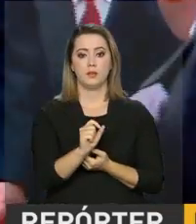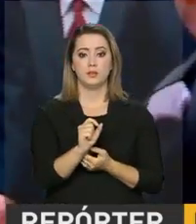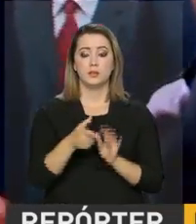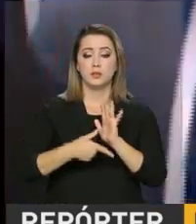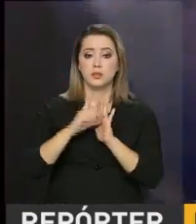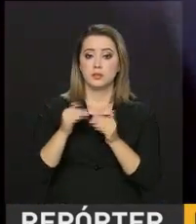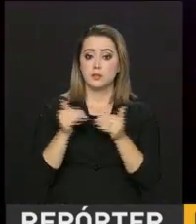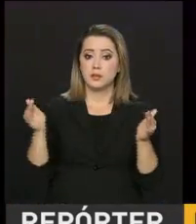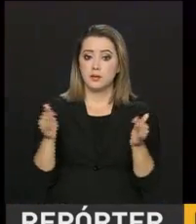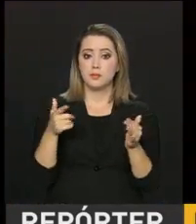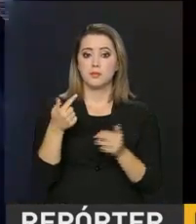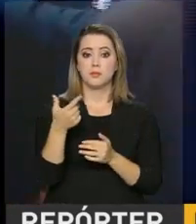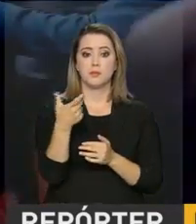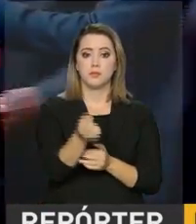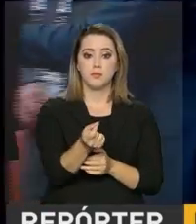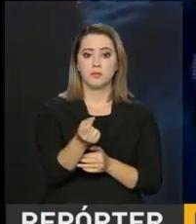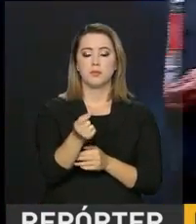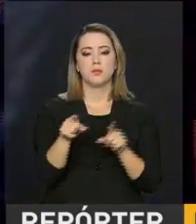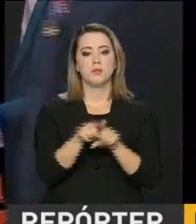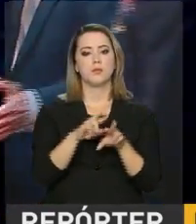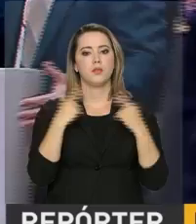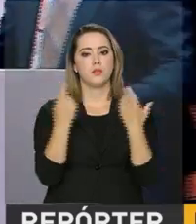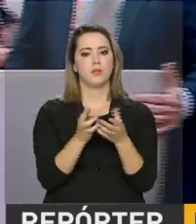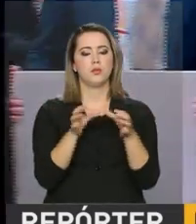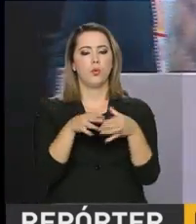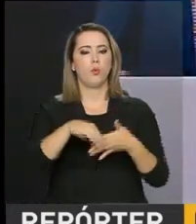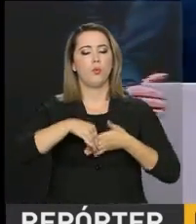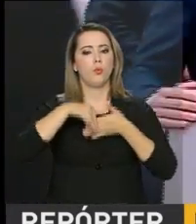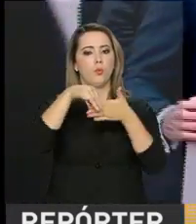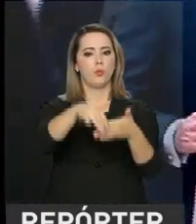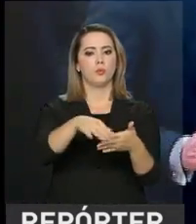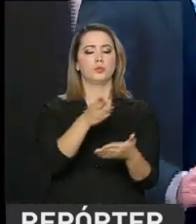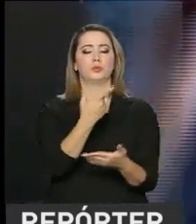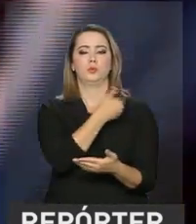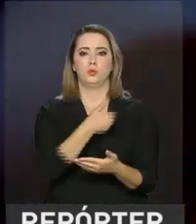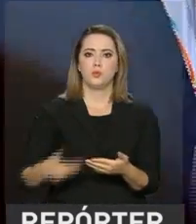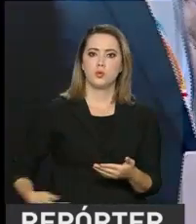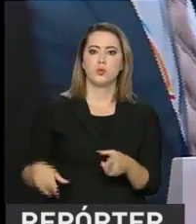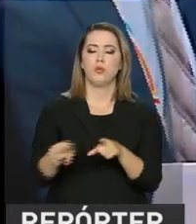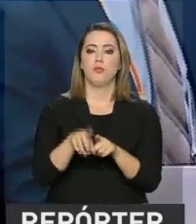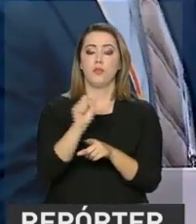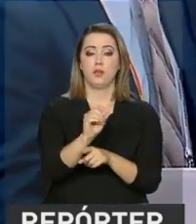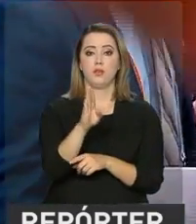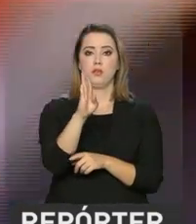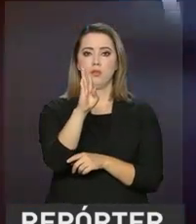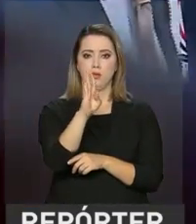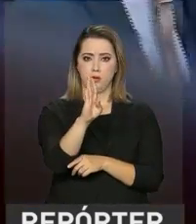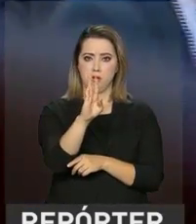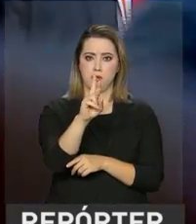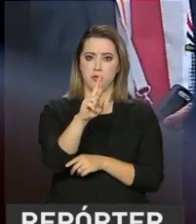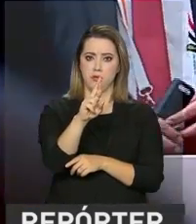compromisso da viagem, Michel Temer participou de reunião com os chefes de Estado e de governo do BRICS, o grupo das